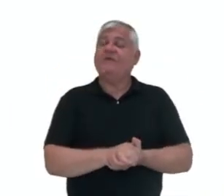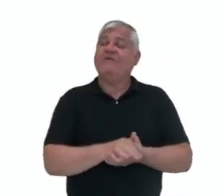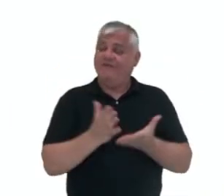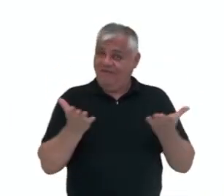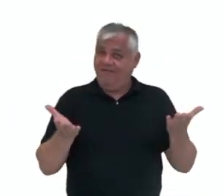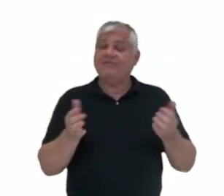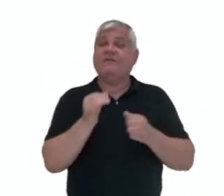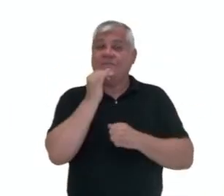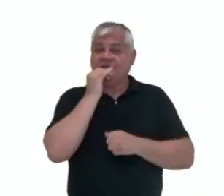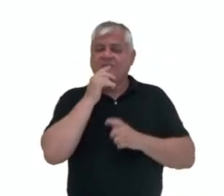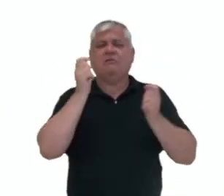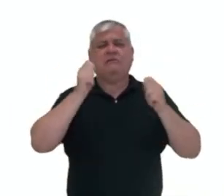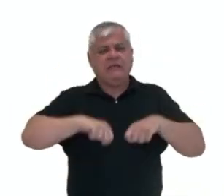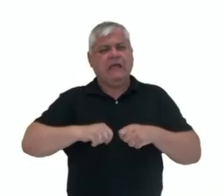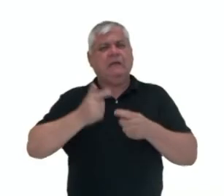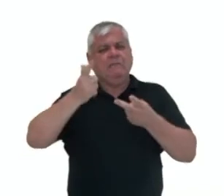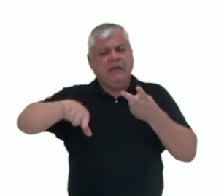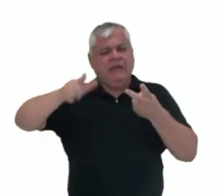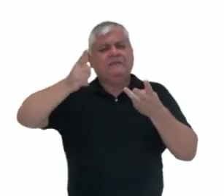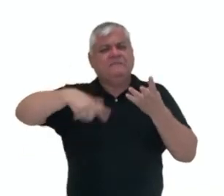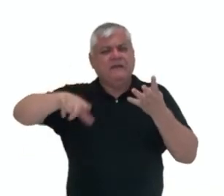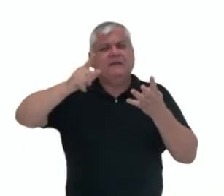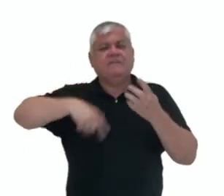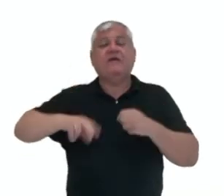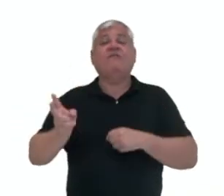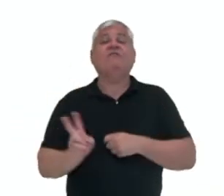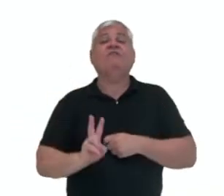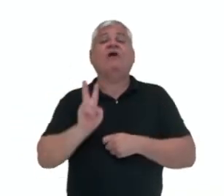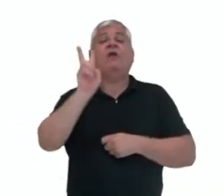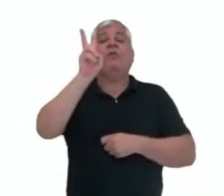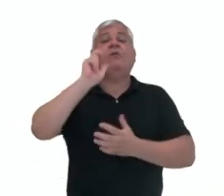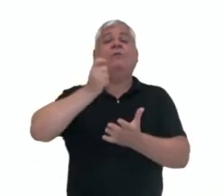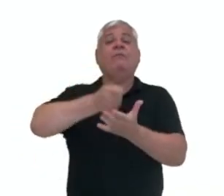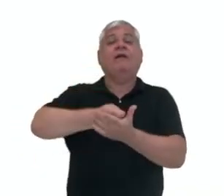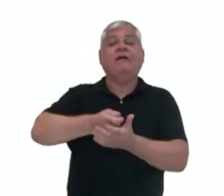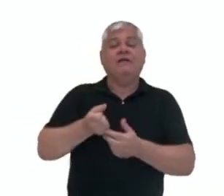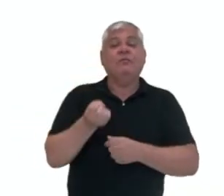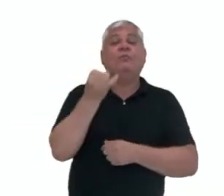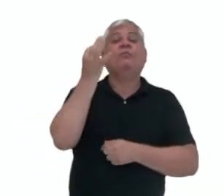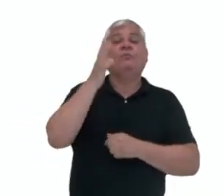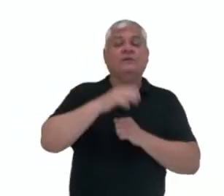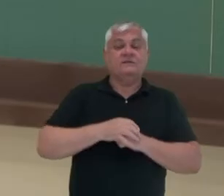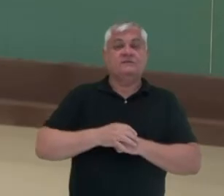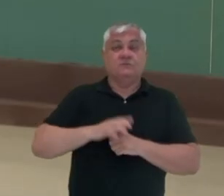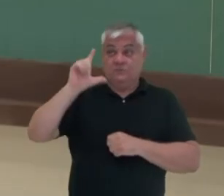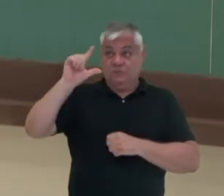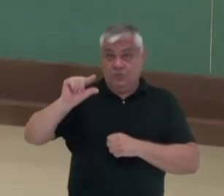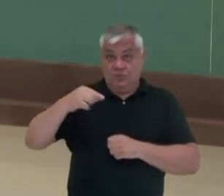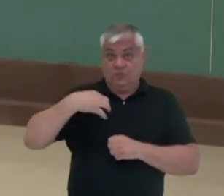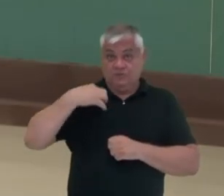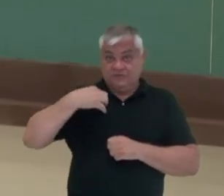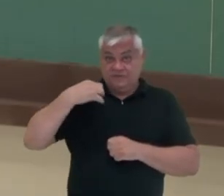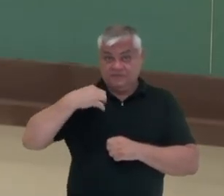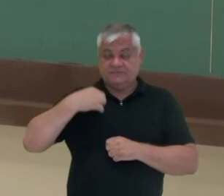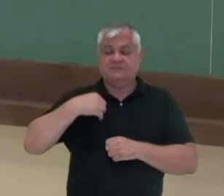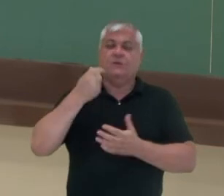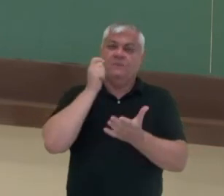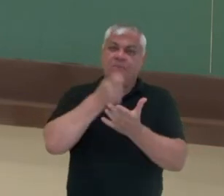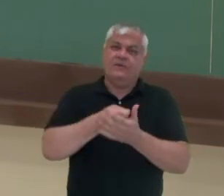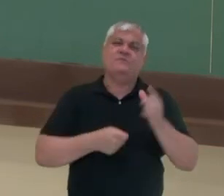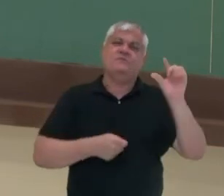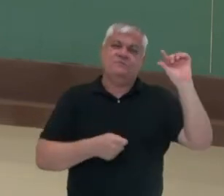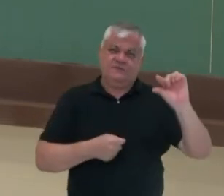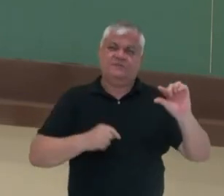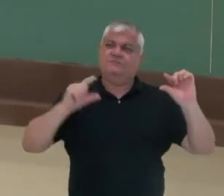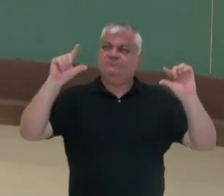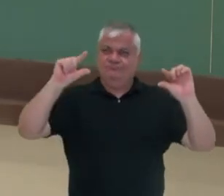ainda poderia ter mais alguma coisa, né? O preço relacionado, porque quanto menos tecido eu comprar, mais